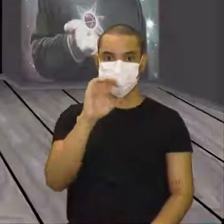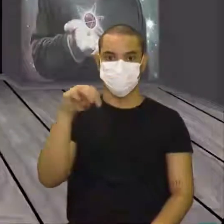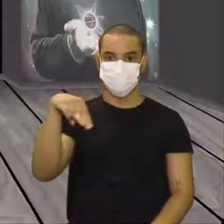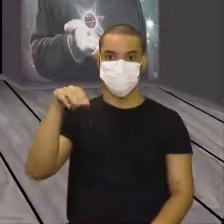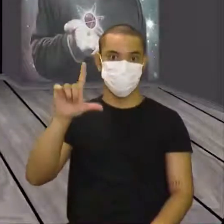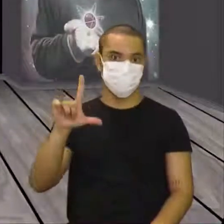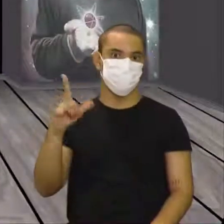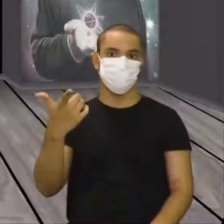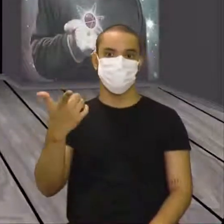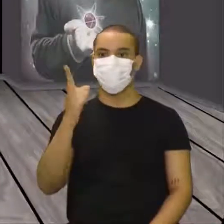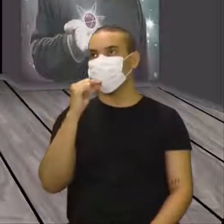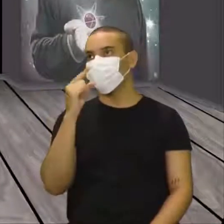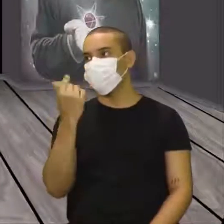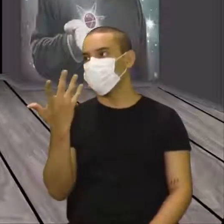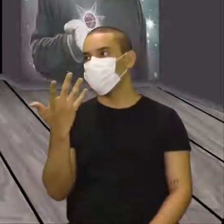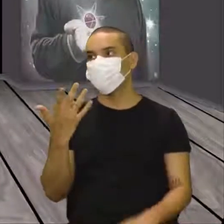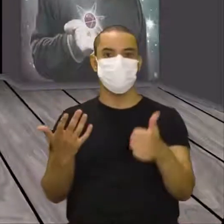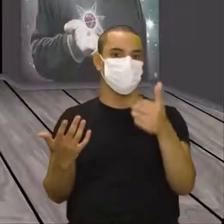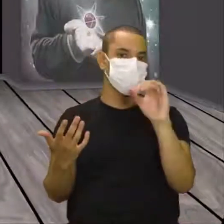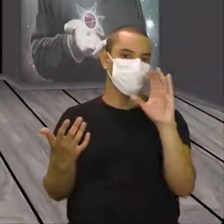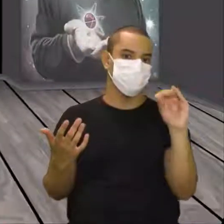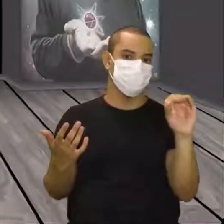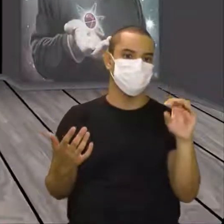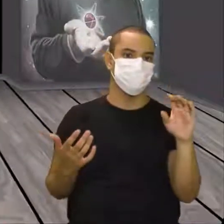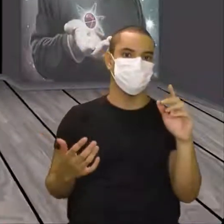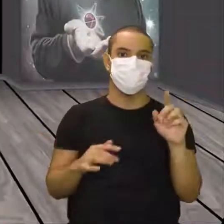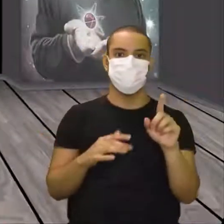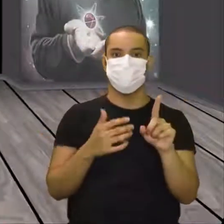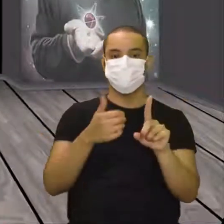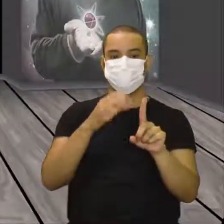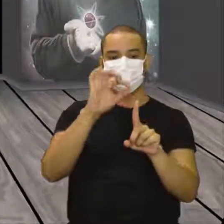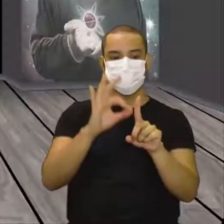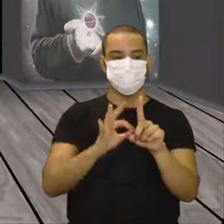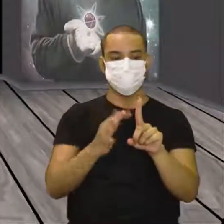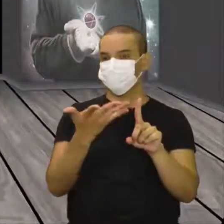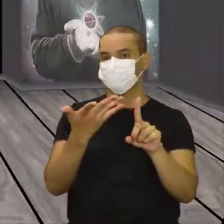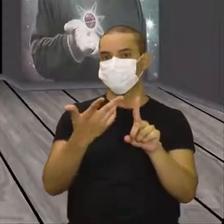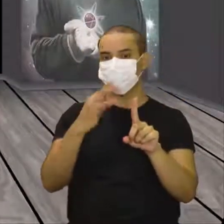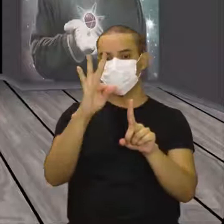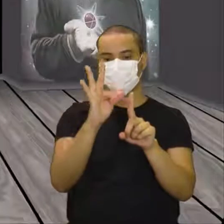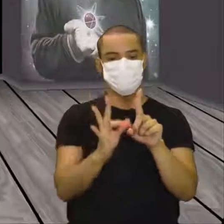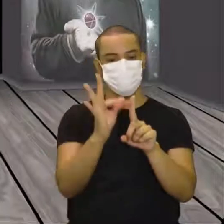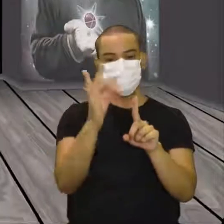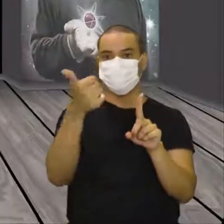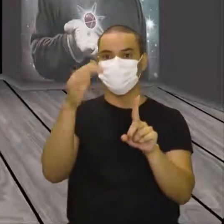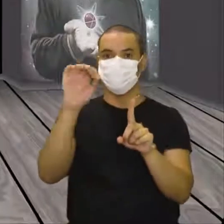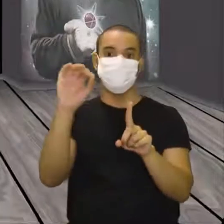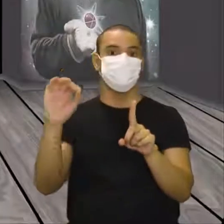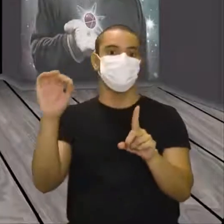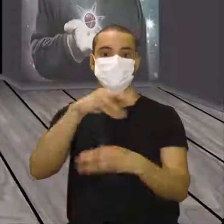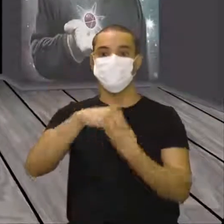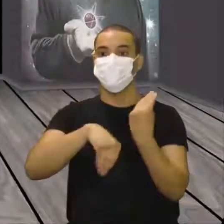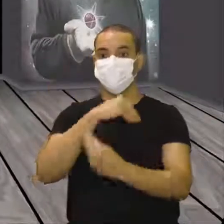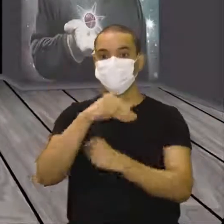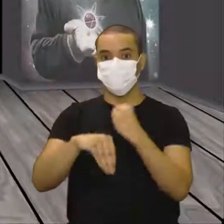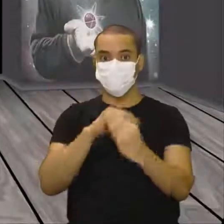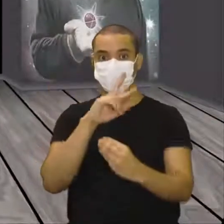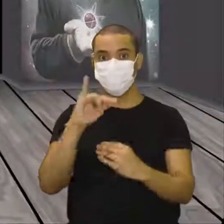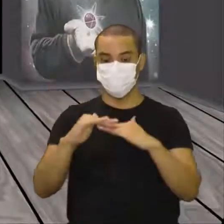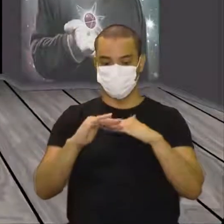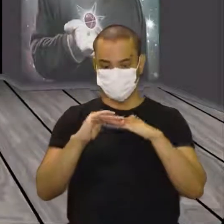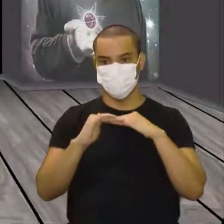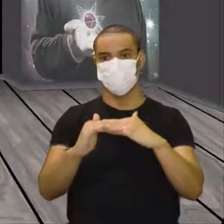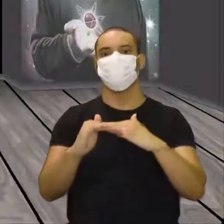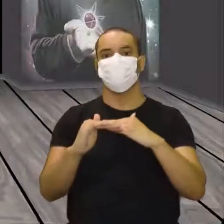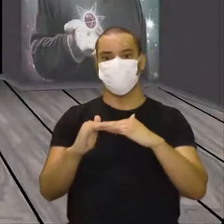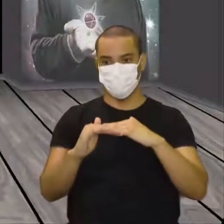ml de água a 10 graus Celsius. Misturei. Uma 50, outra 10. O que que acontece? Vai chegar um ponto de